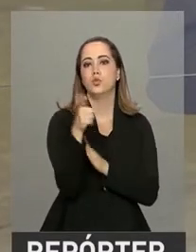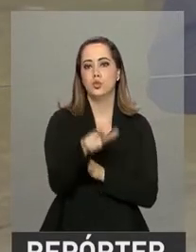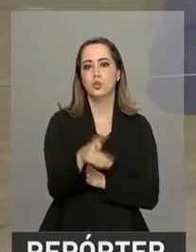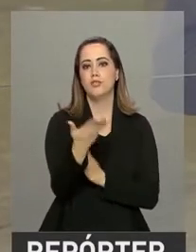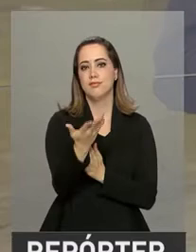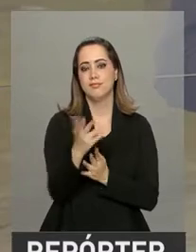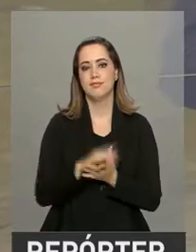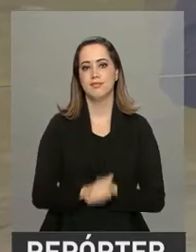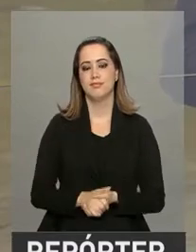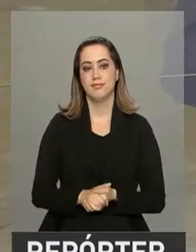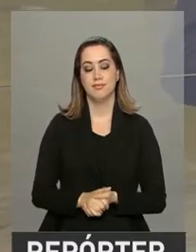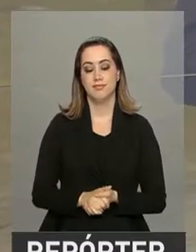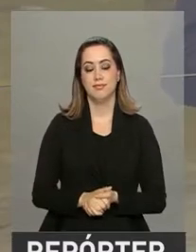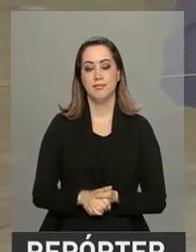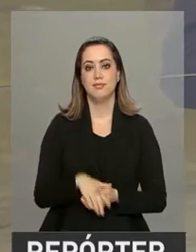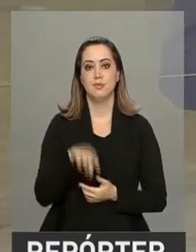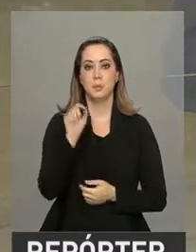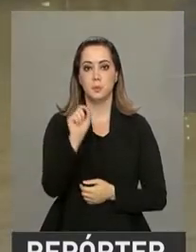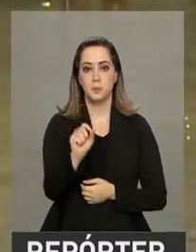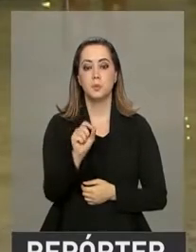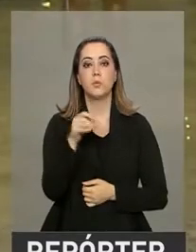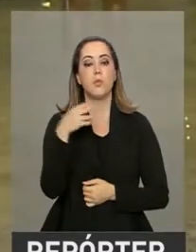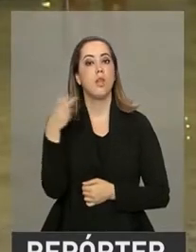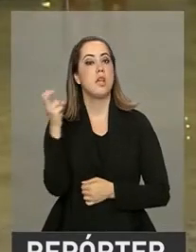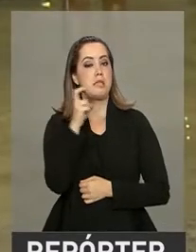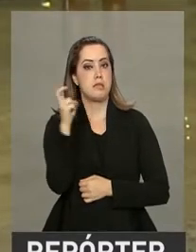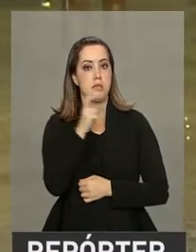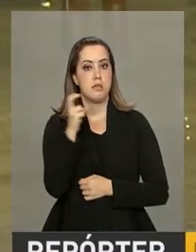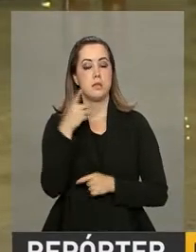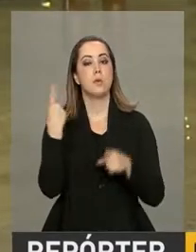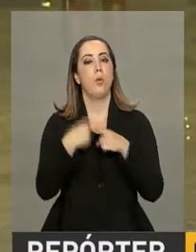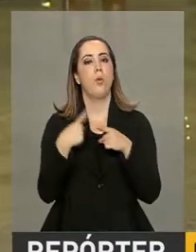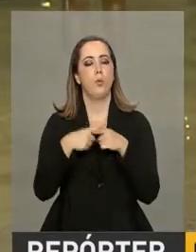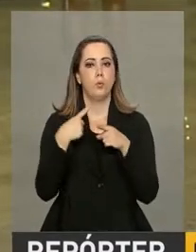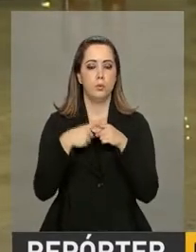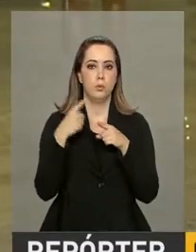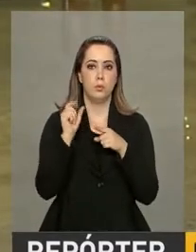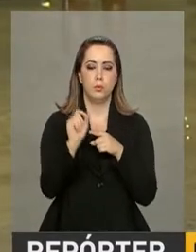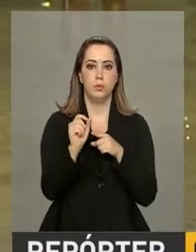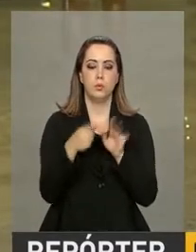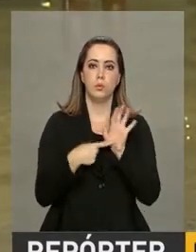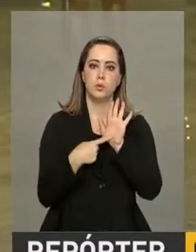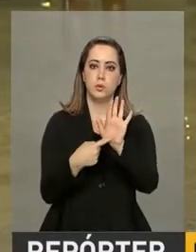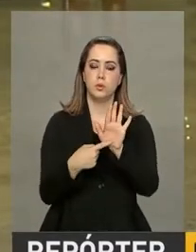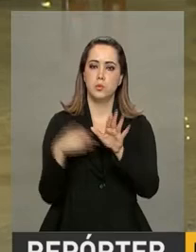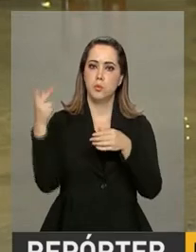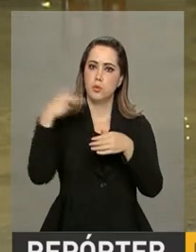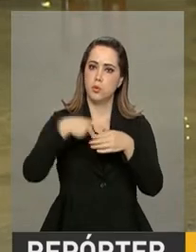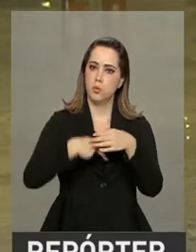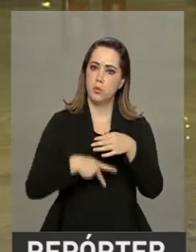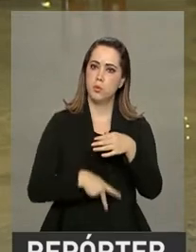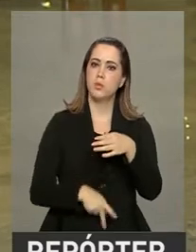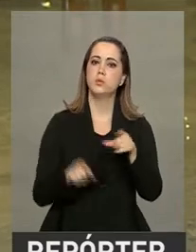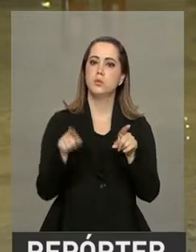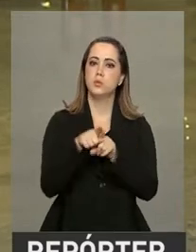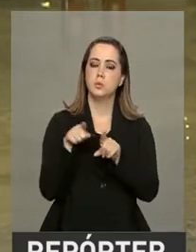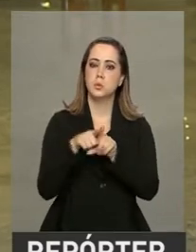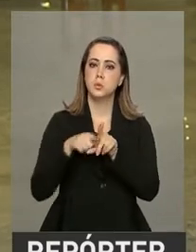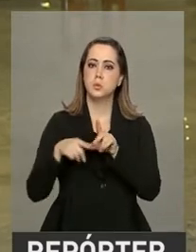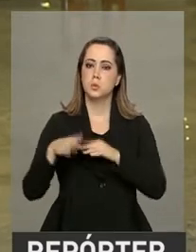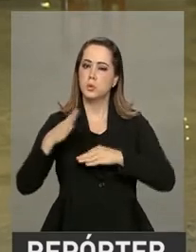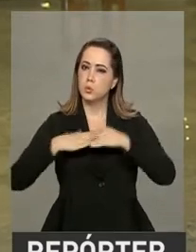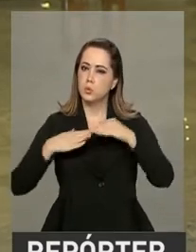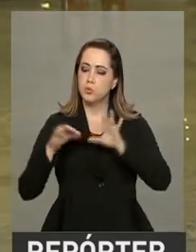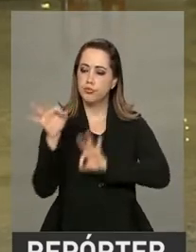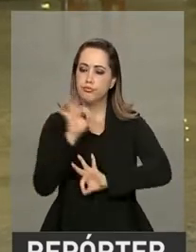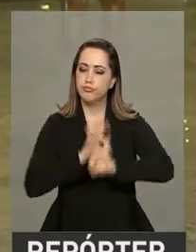boa tarde horas a luís é são cinco motivos apontados pela própria petrobras e por analistas de mercado